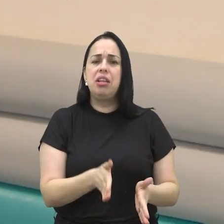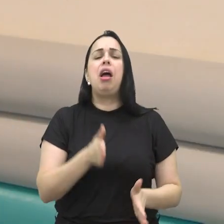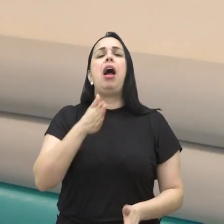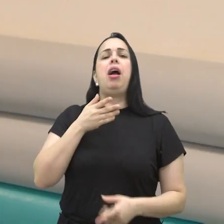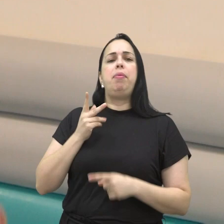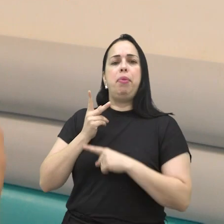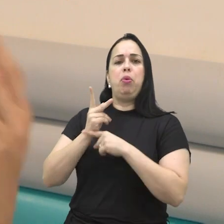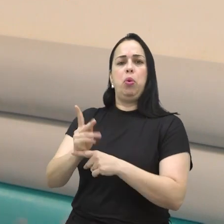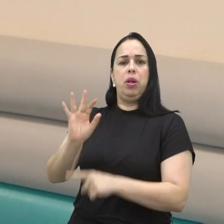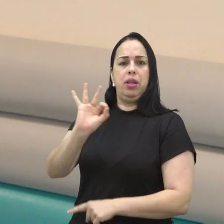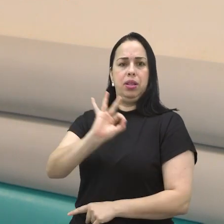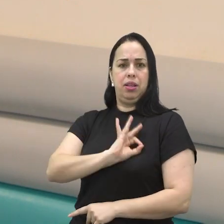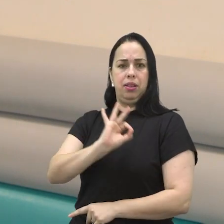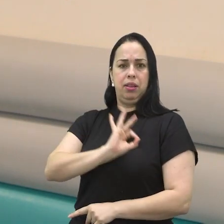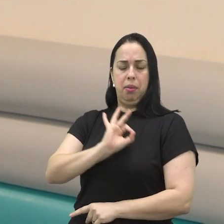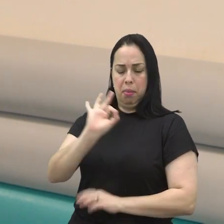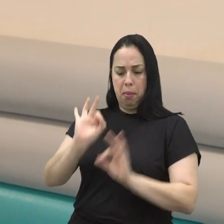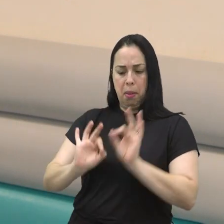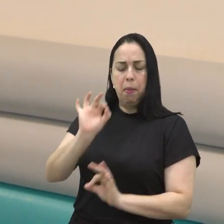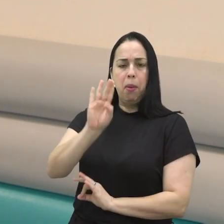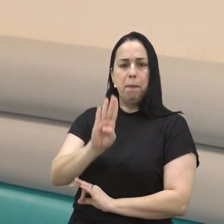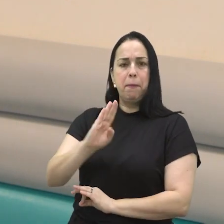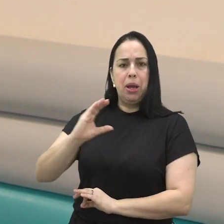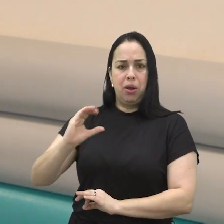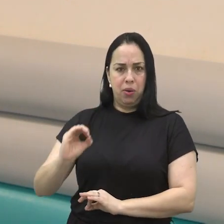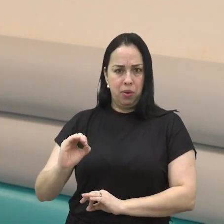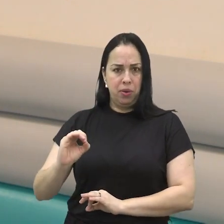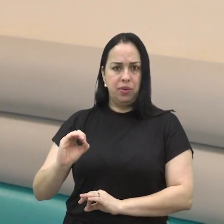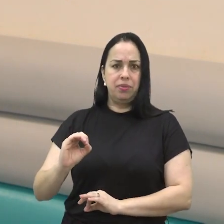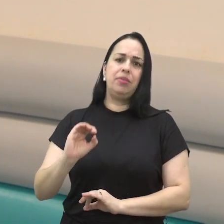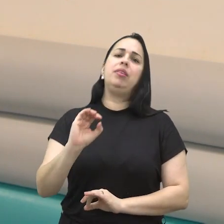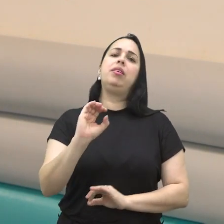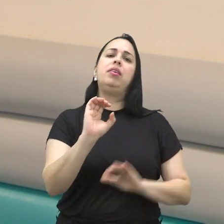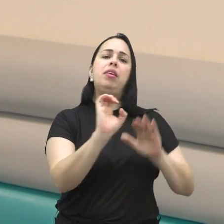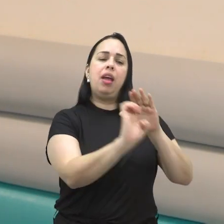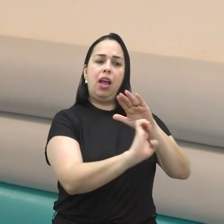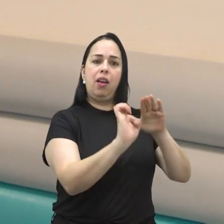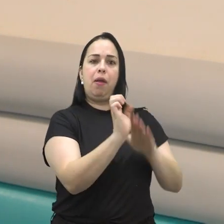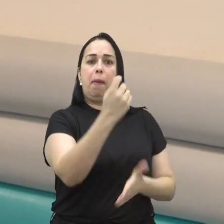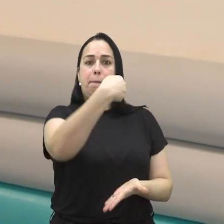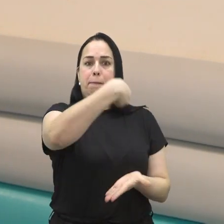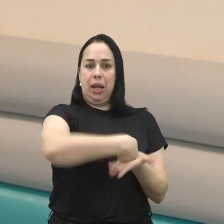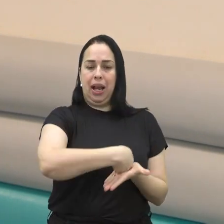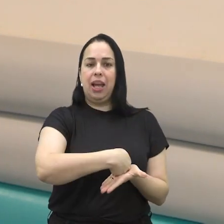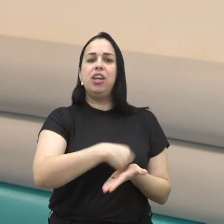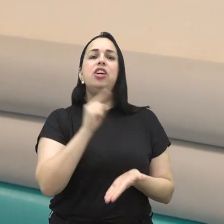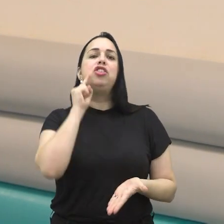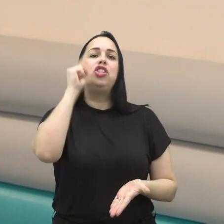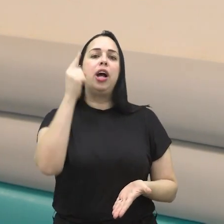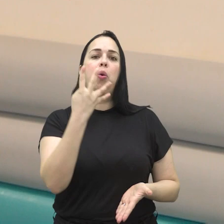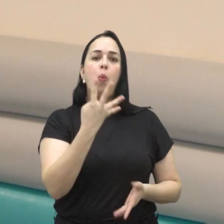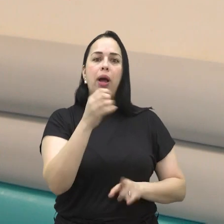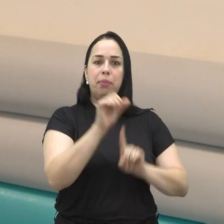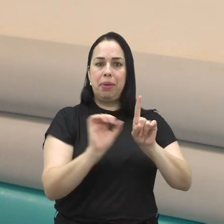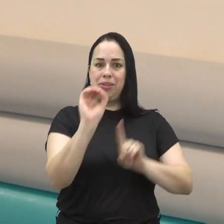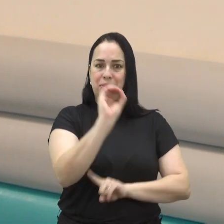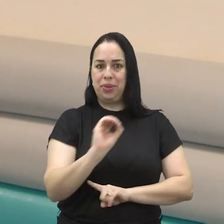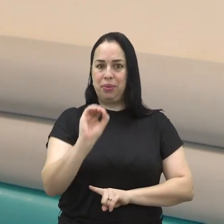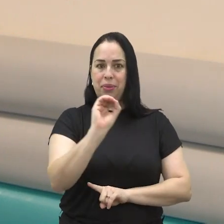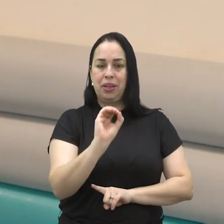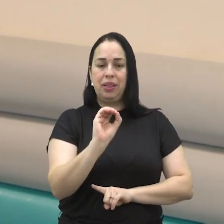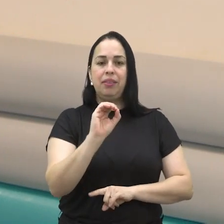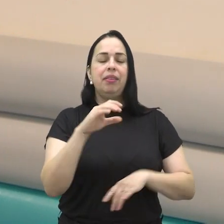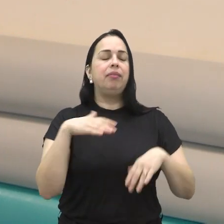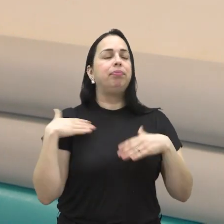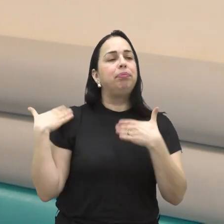Procurei uma delegacia, fiz o boletim, a empresa propôs de me pagar dia 4 de outubro, chegou dia